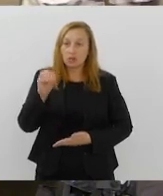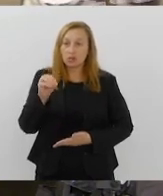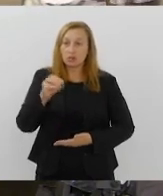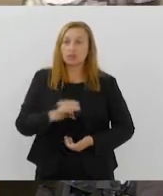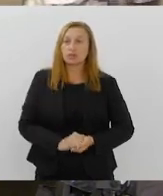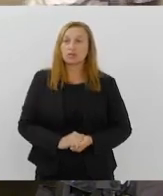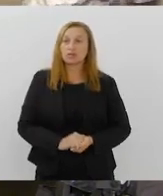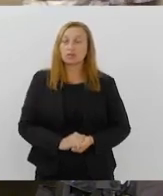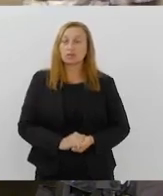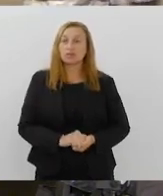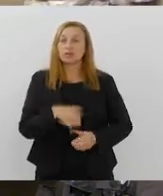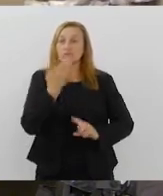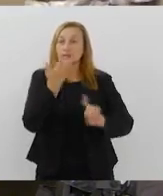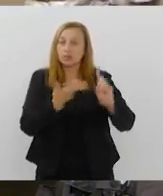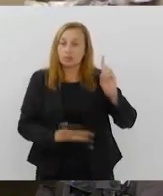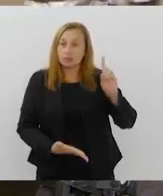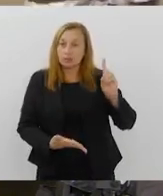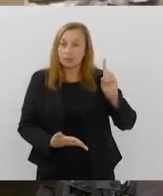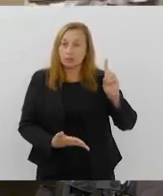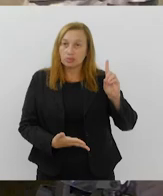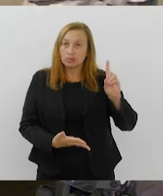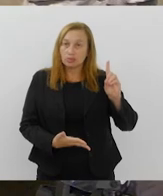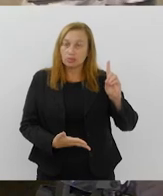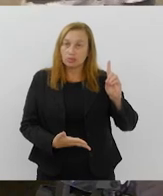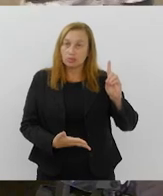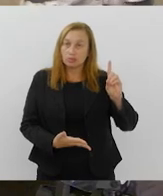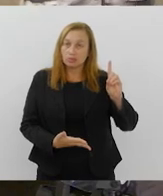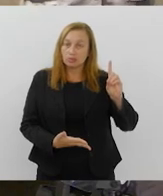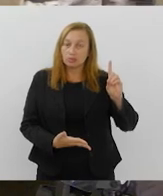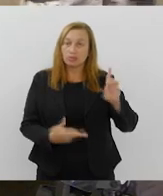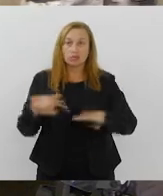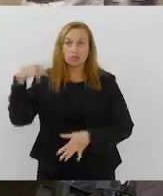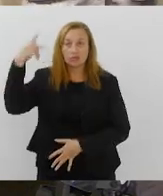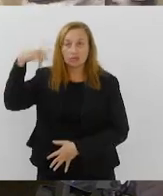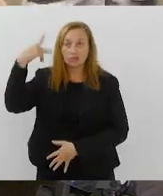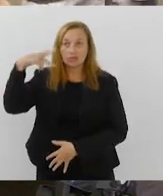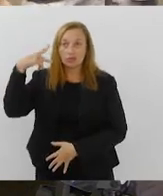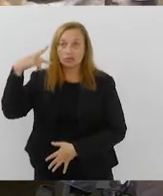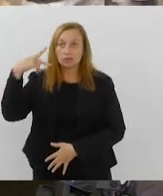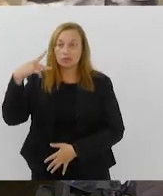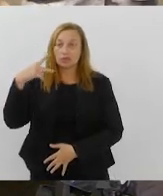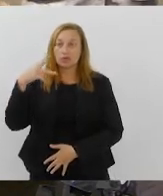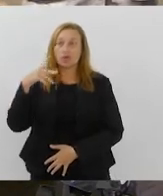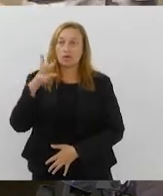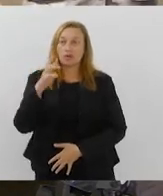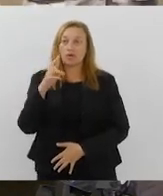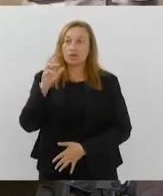Será homenageado, na ocasião, o vereador Rogério Amorim.